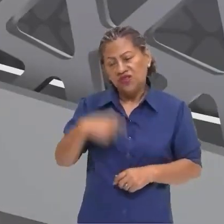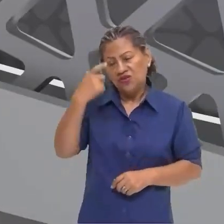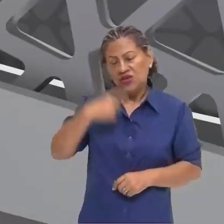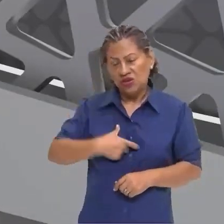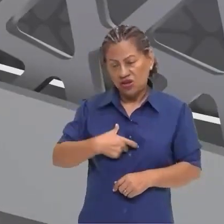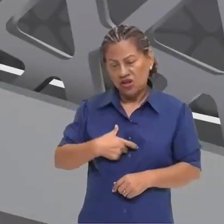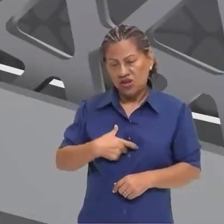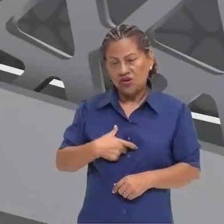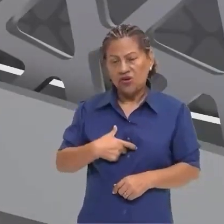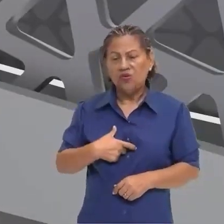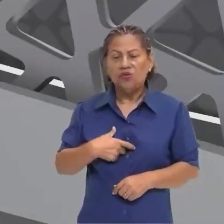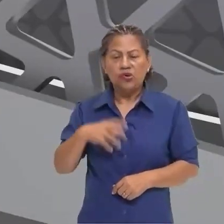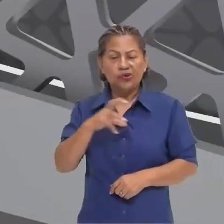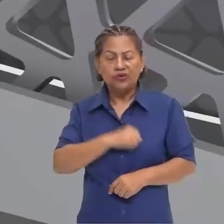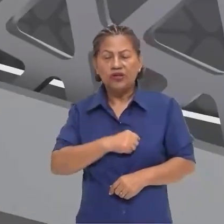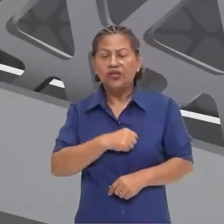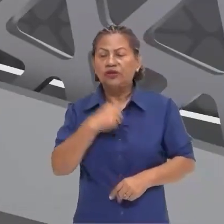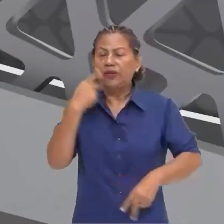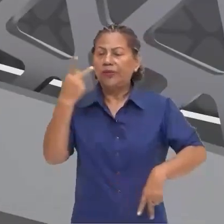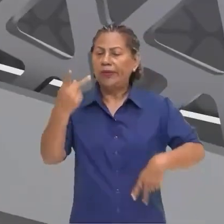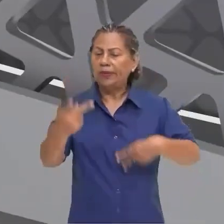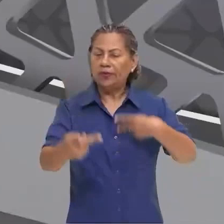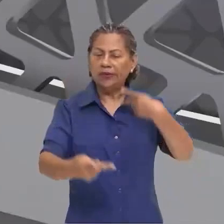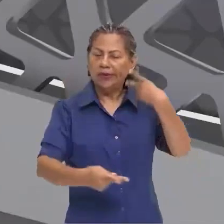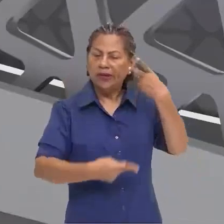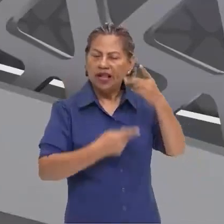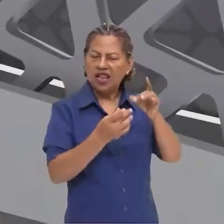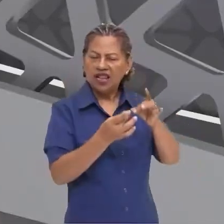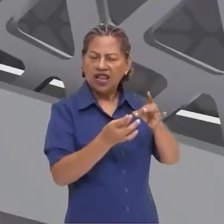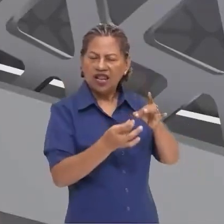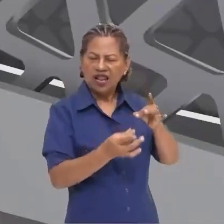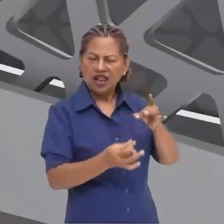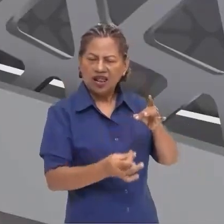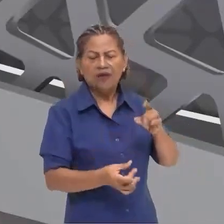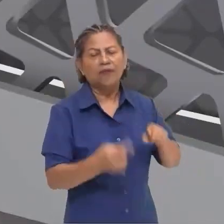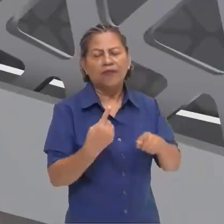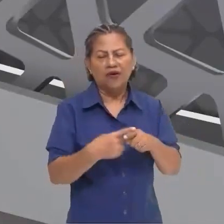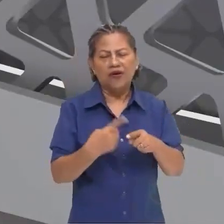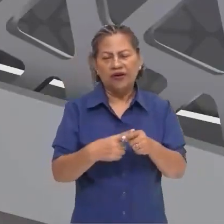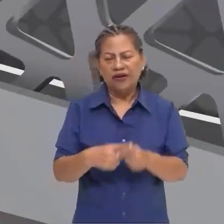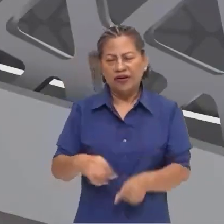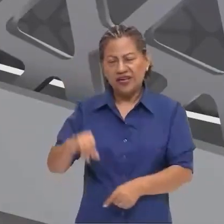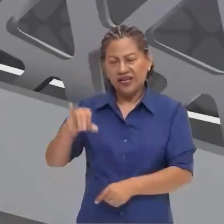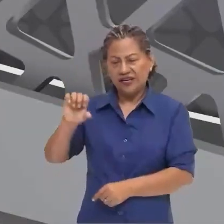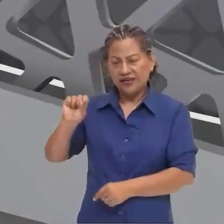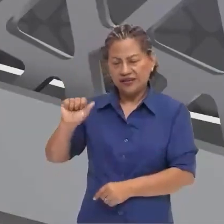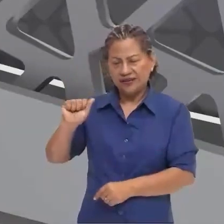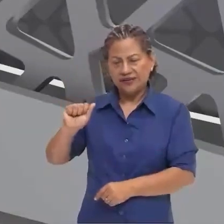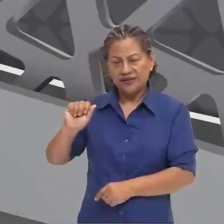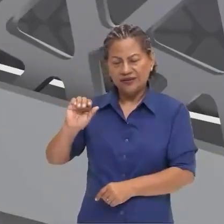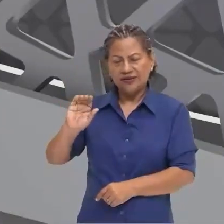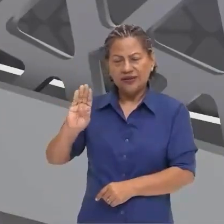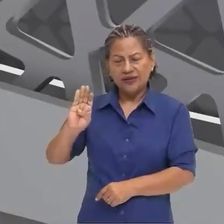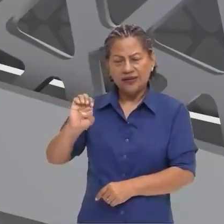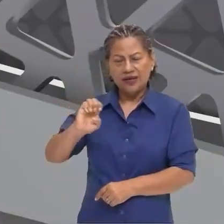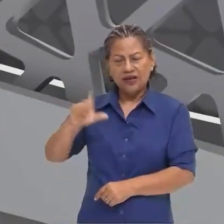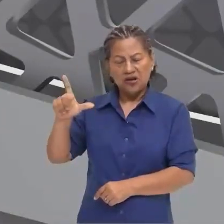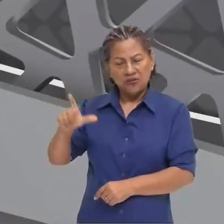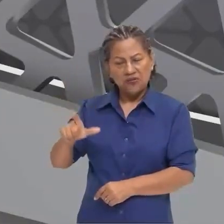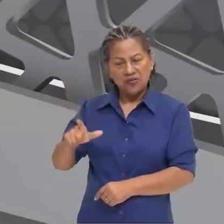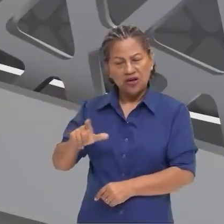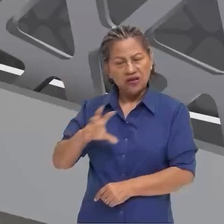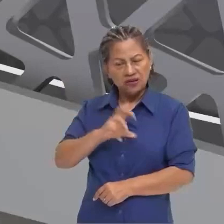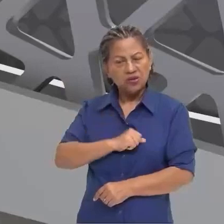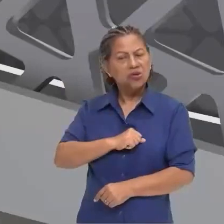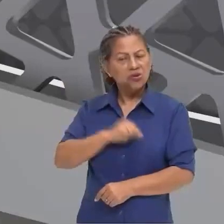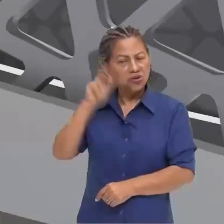habilidade de falar, sempre fui escolhida pelos meus amigos. Vamos deixar a Isabel apresentar o seminário porque ela apresenta bem. E eu sempre gostei de história e